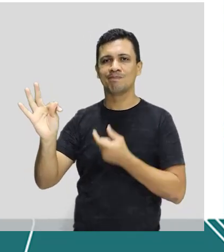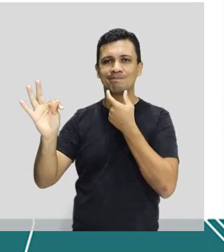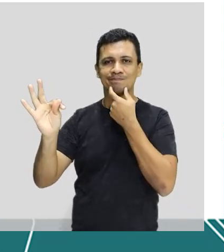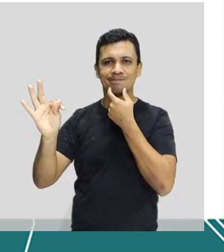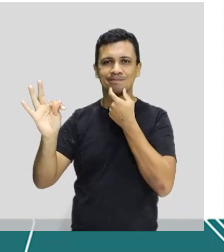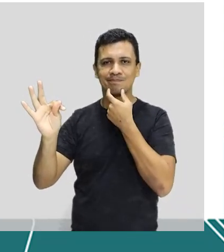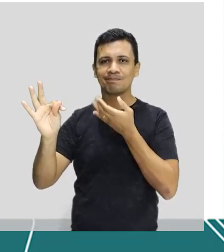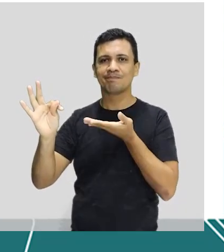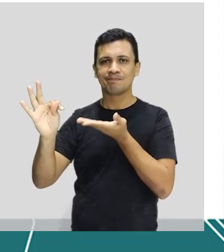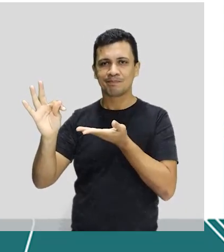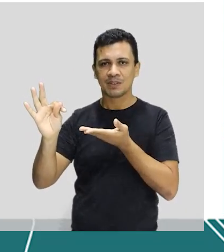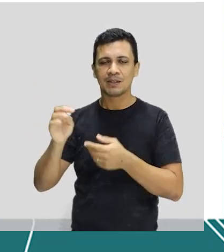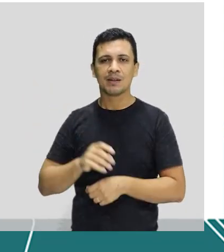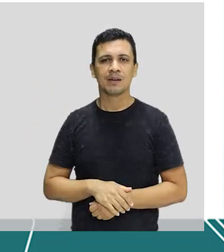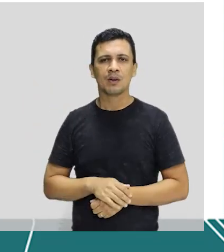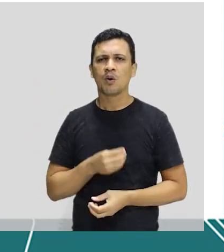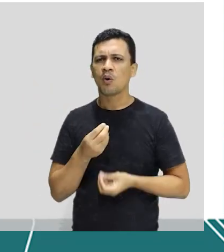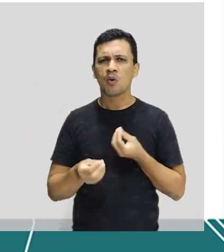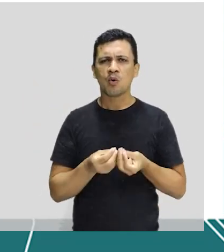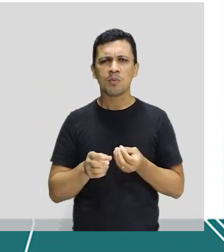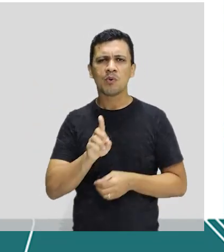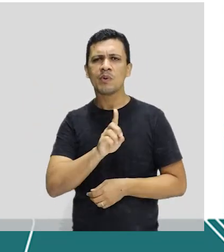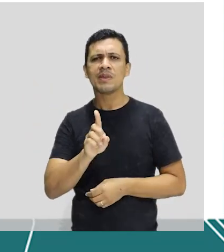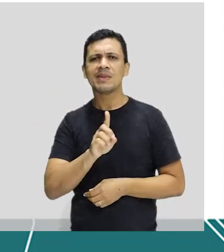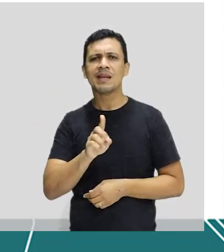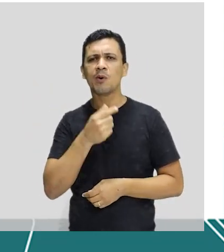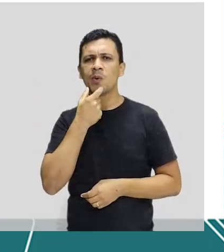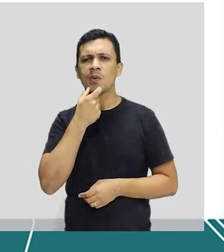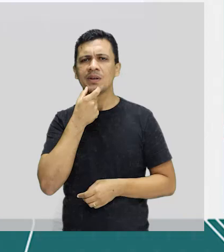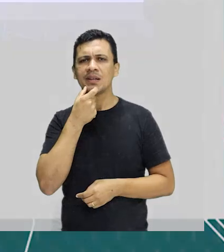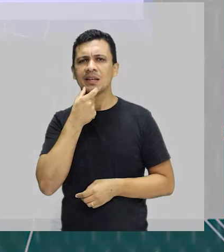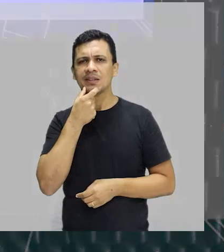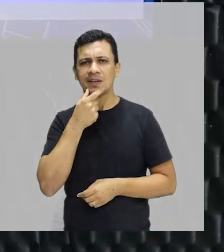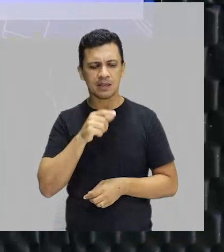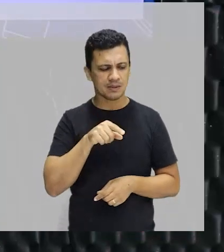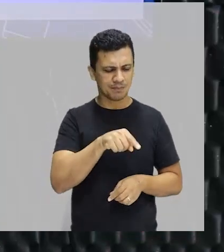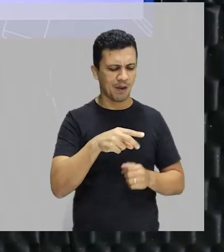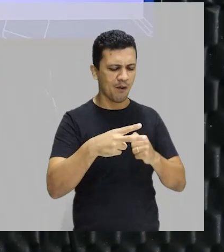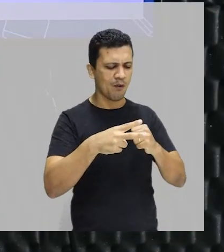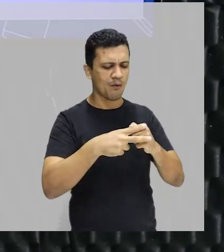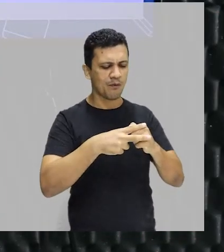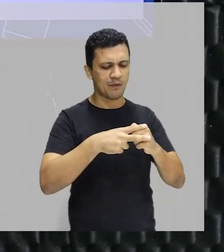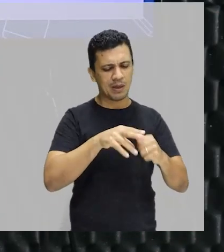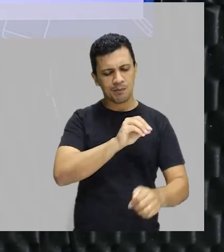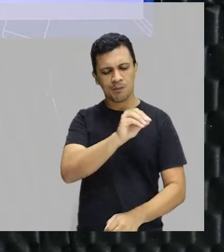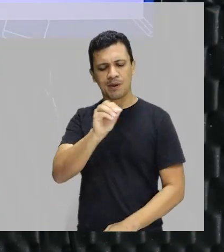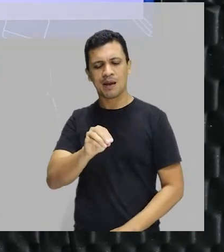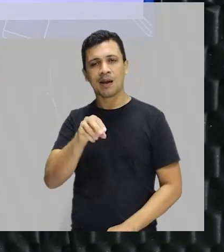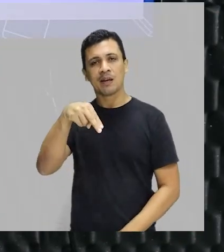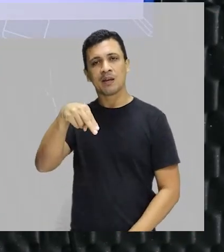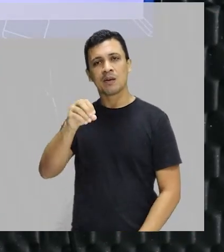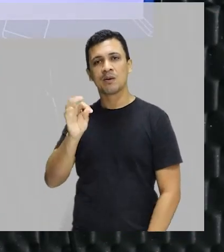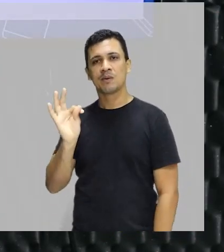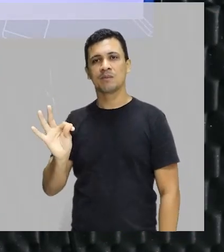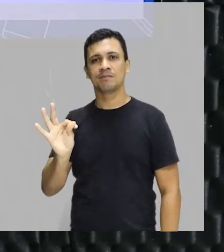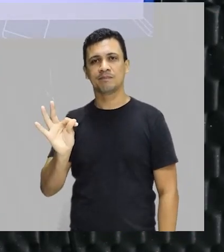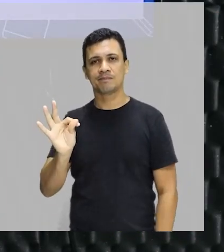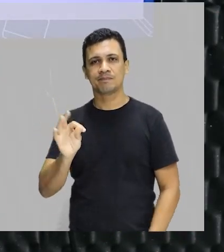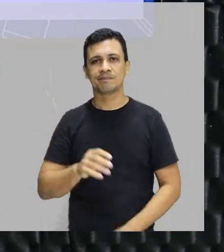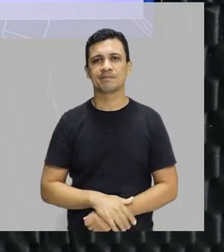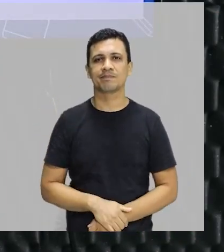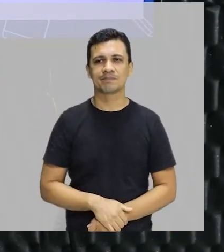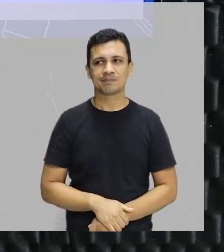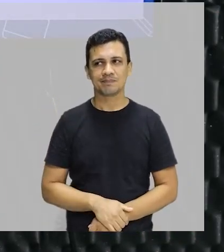O não em inglês, ele vai vir depois do verbo, tá bom? Quando você faz as construções. Was not